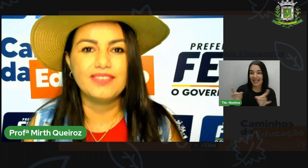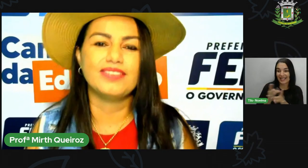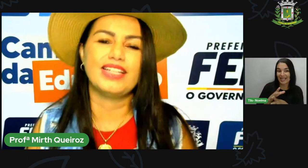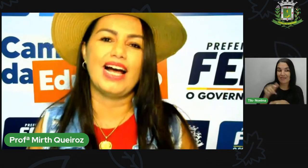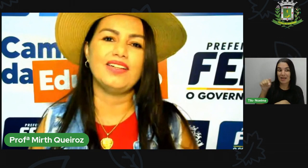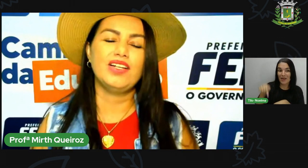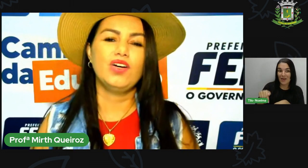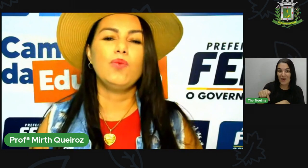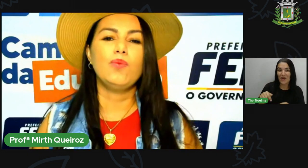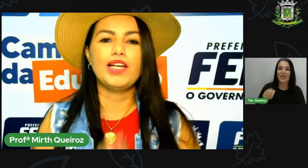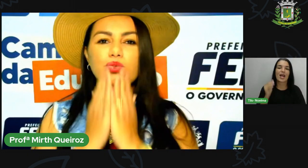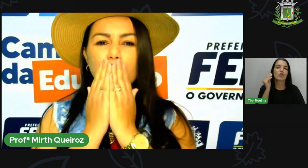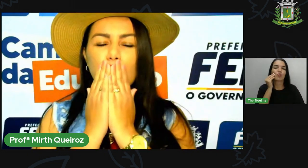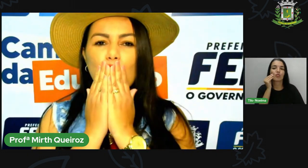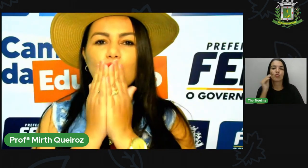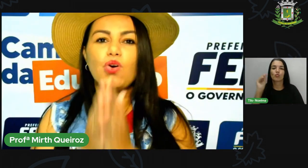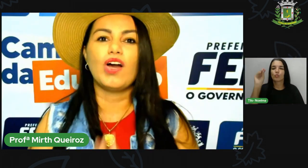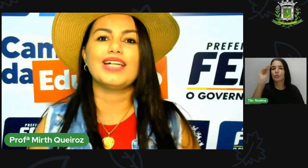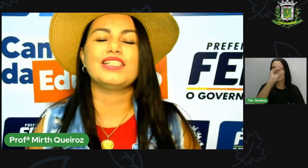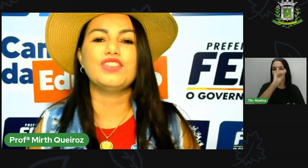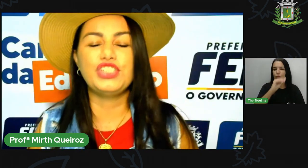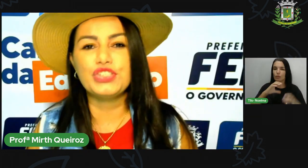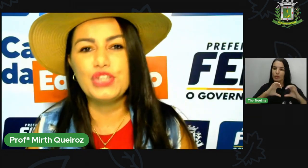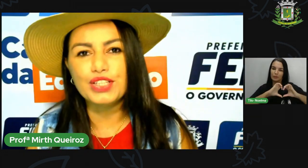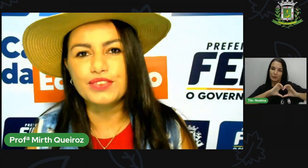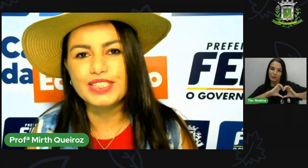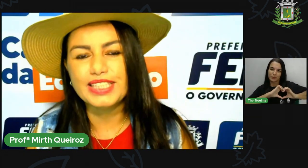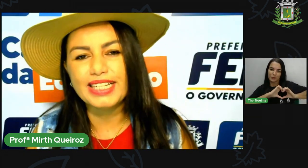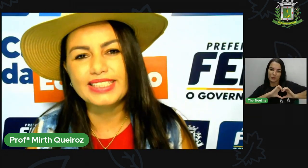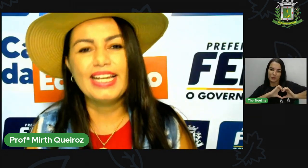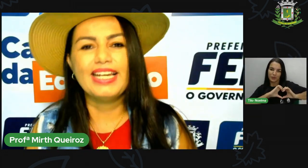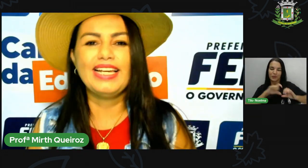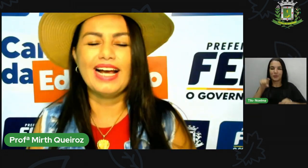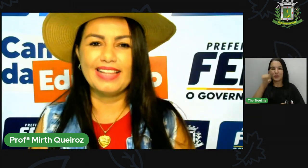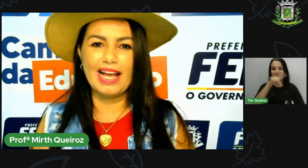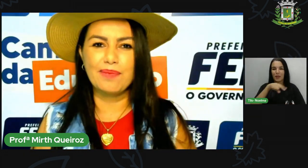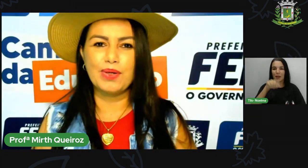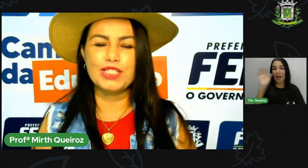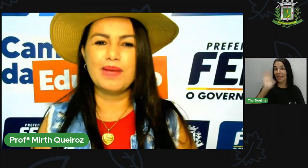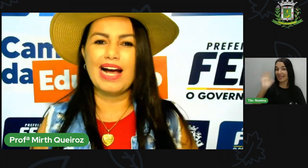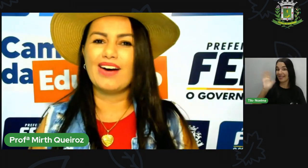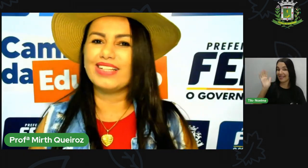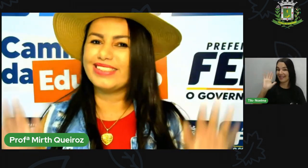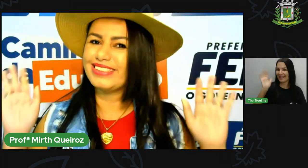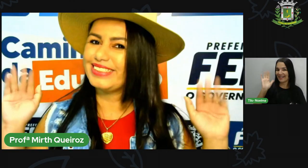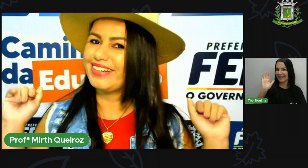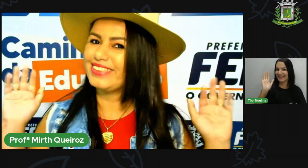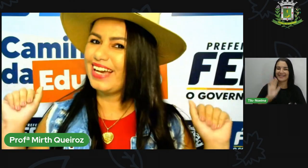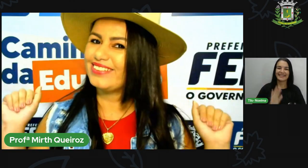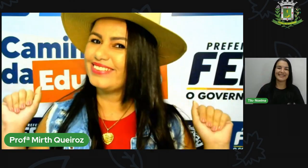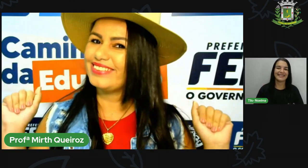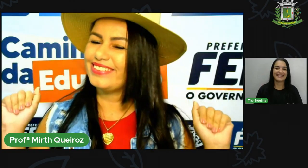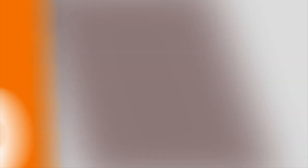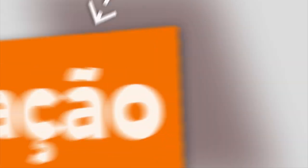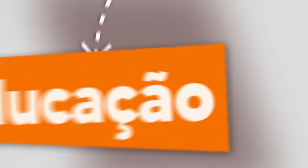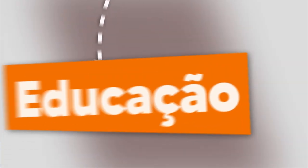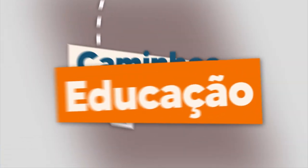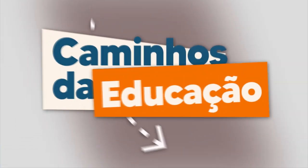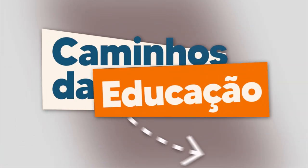aqui, tá? Um beijo no coração de todos vocês e até a próxima aula. Tchau, tchau!